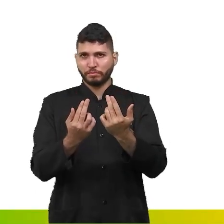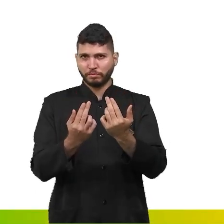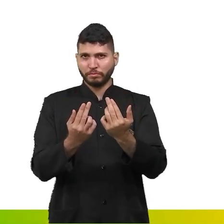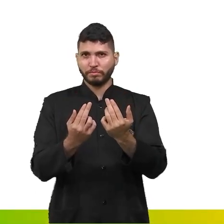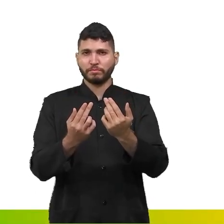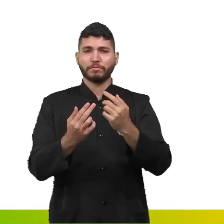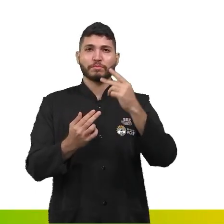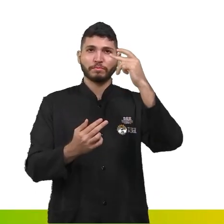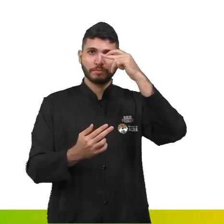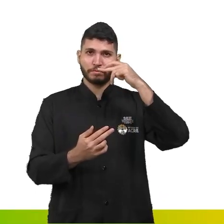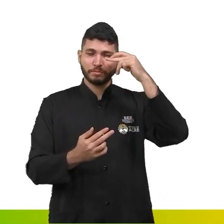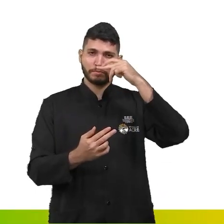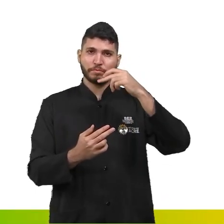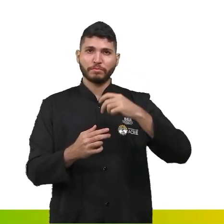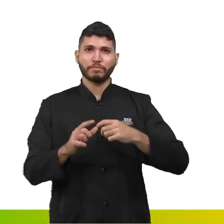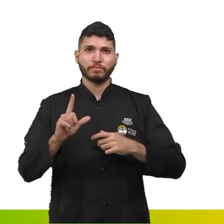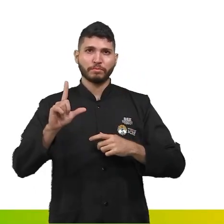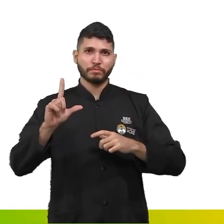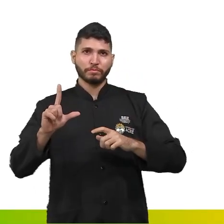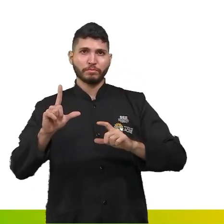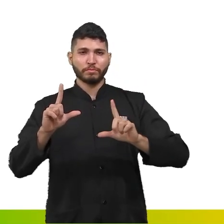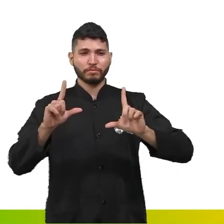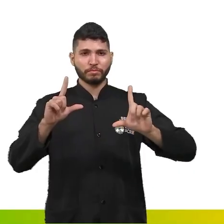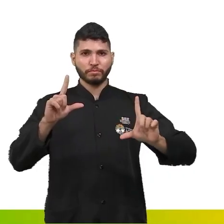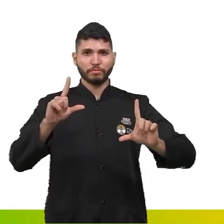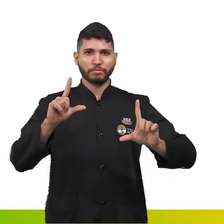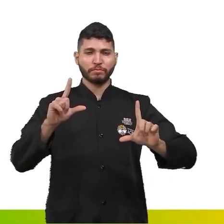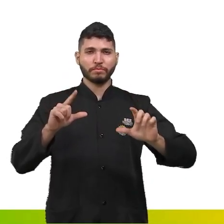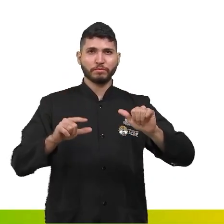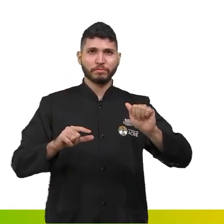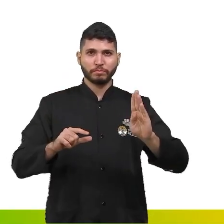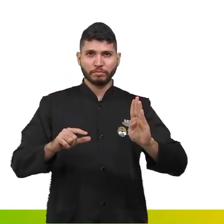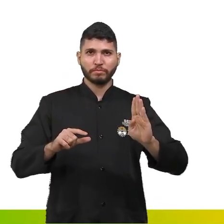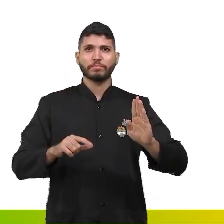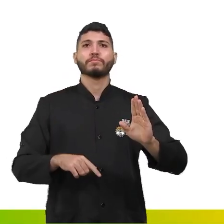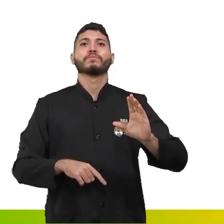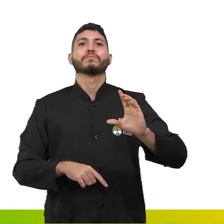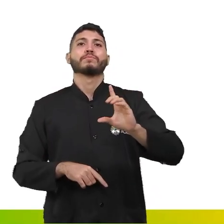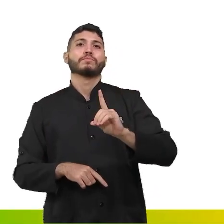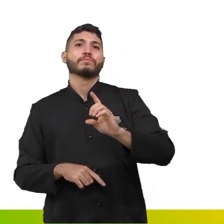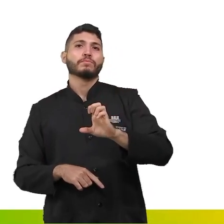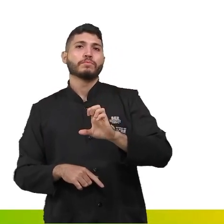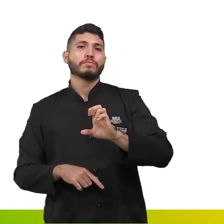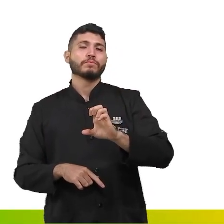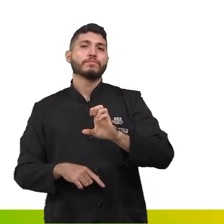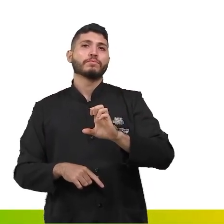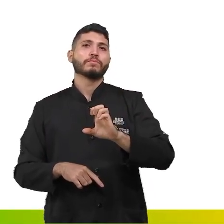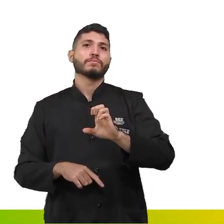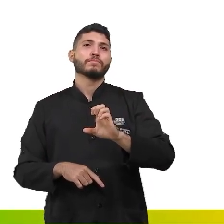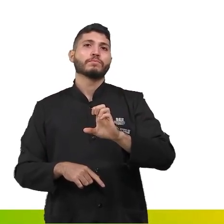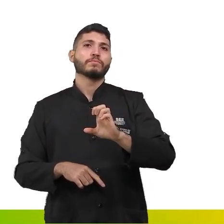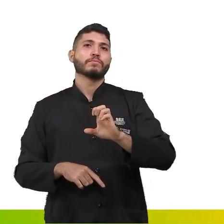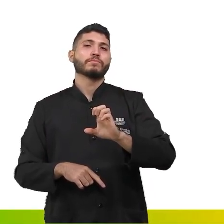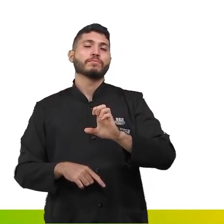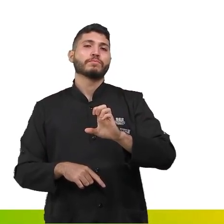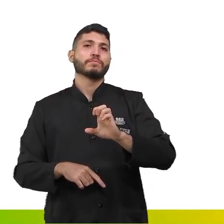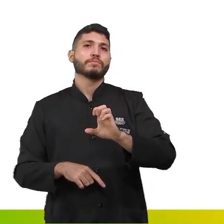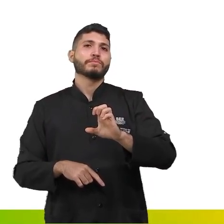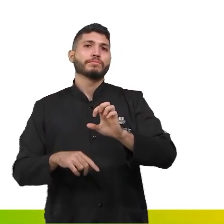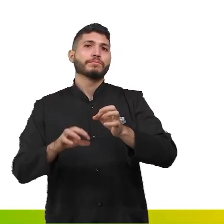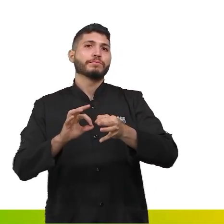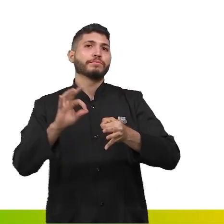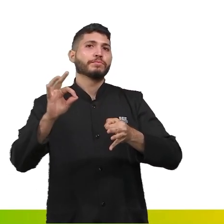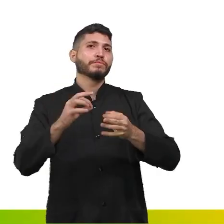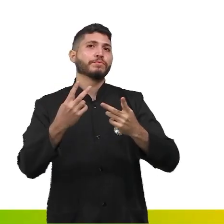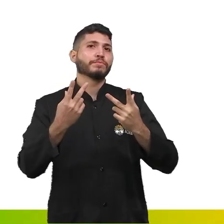E observem que o lado entre eles, o lado AB e o lado DE, também possuem a